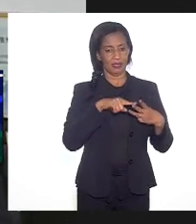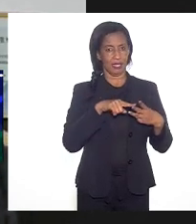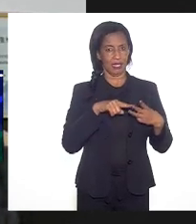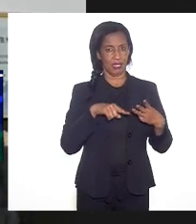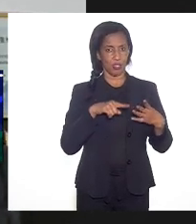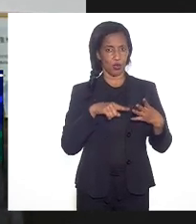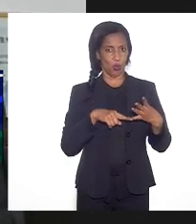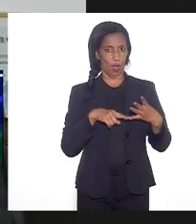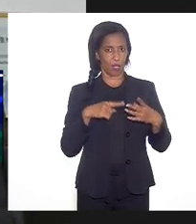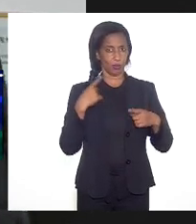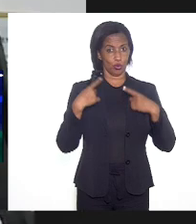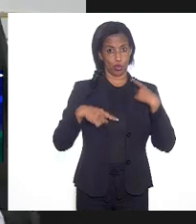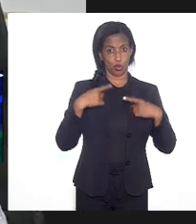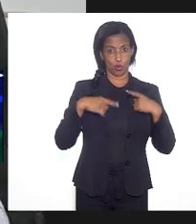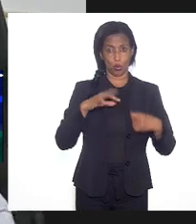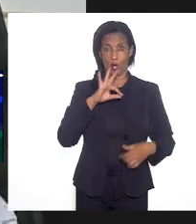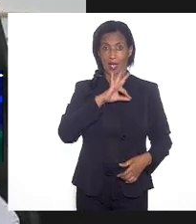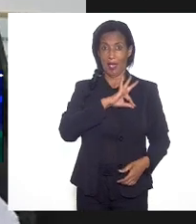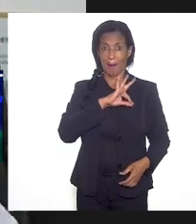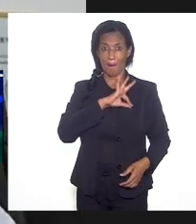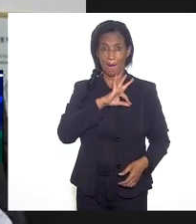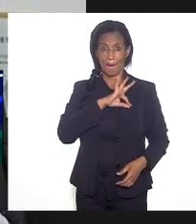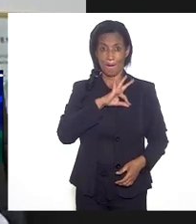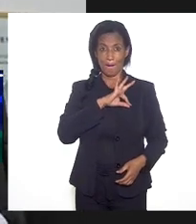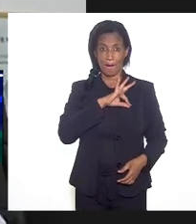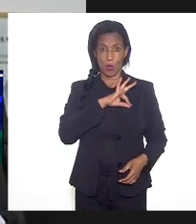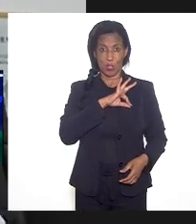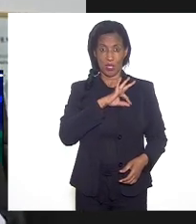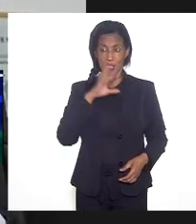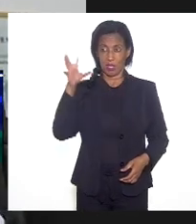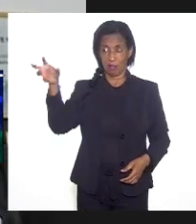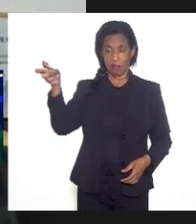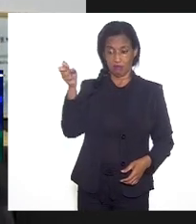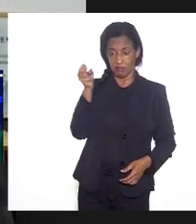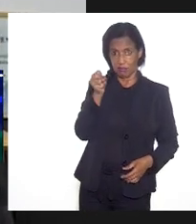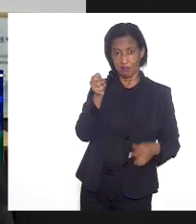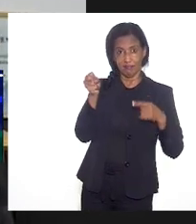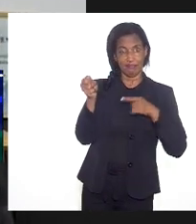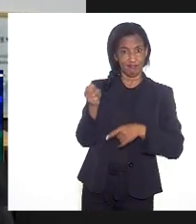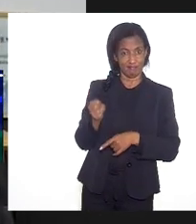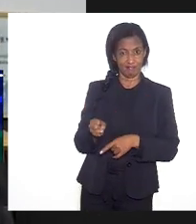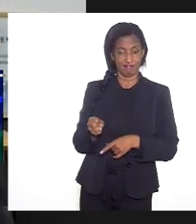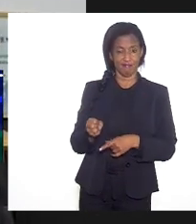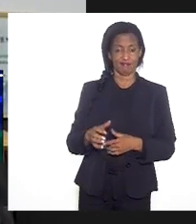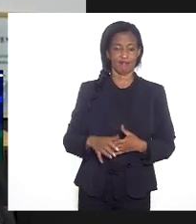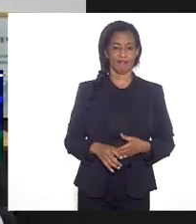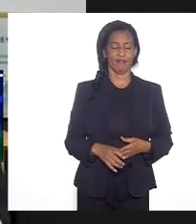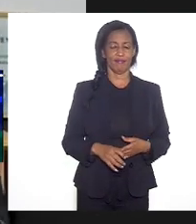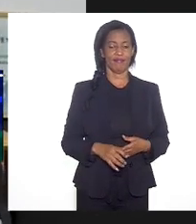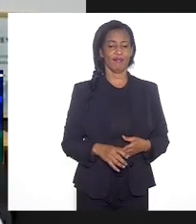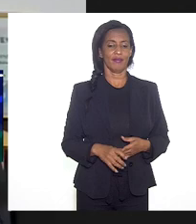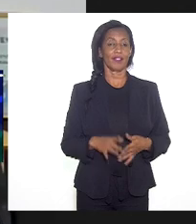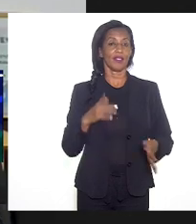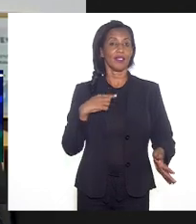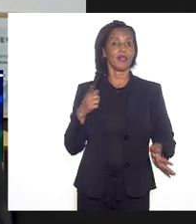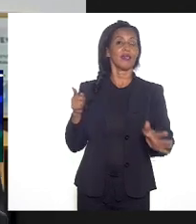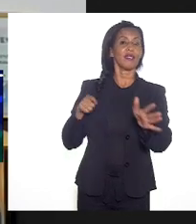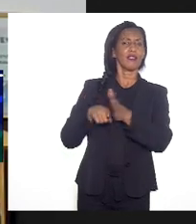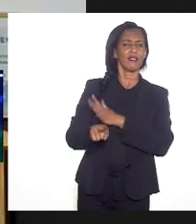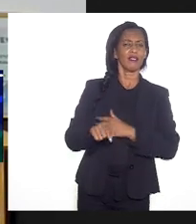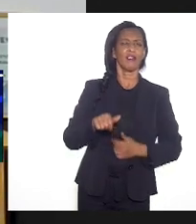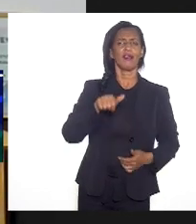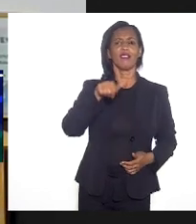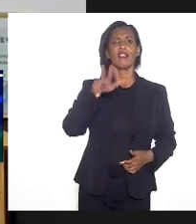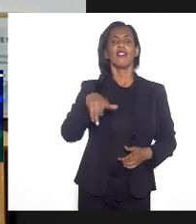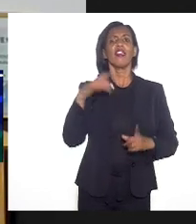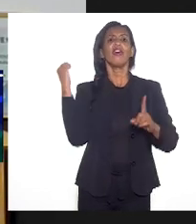discursos, a polícia foi trazida para o cenário. Pergunte para eles quem eles